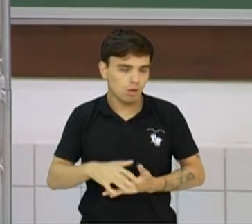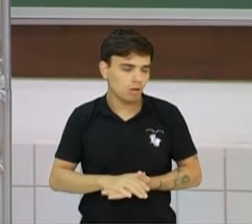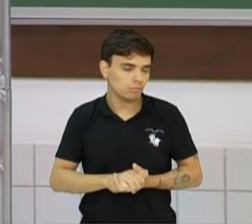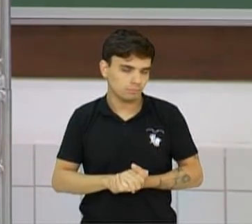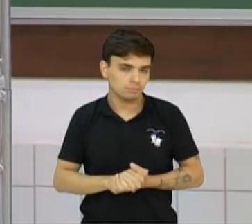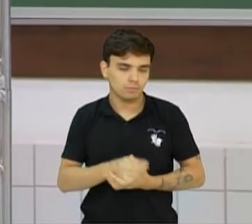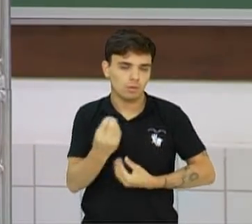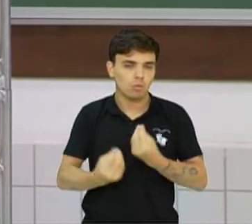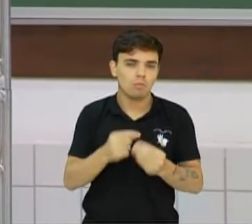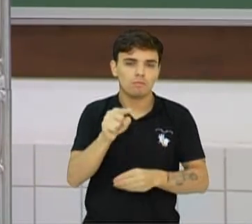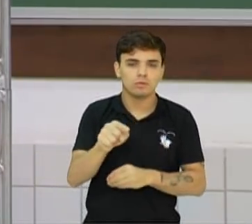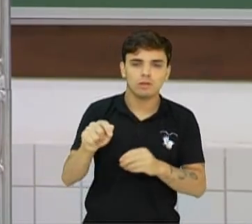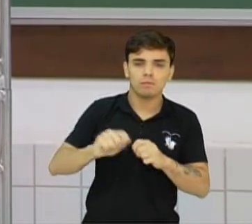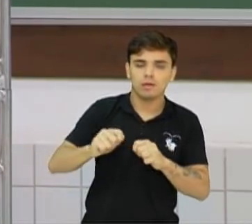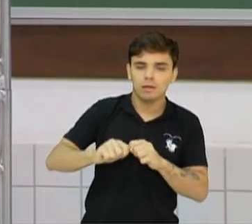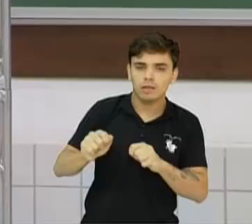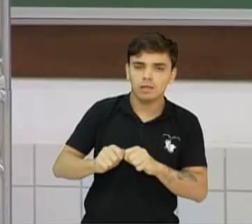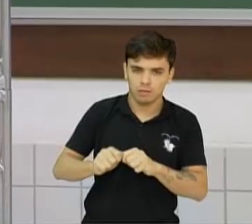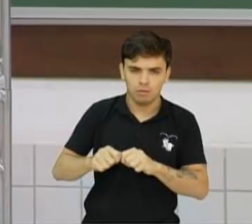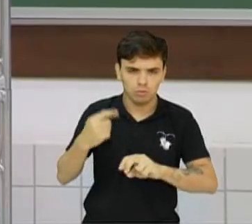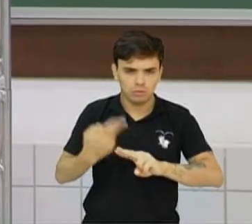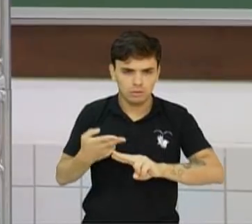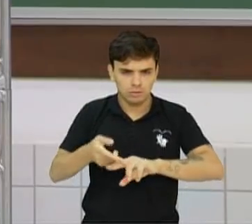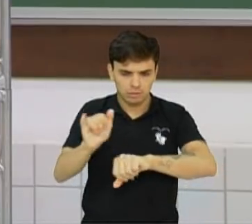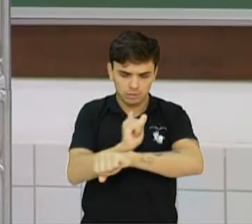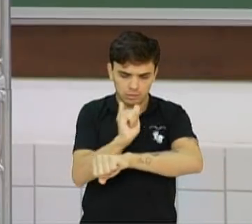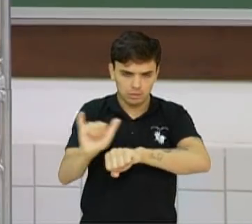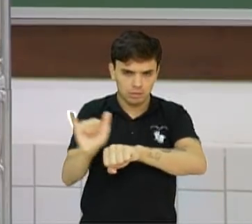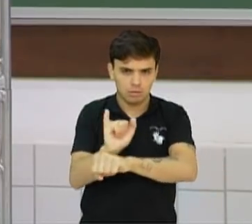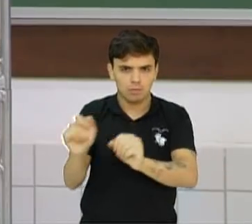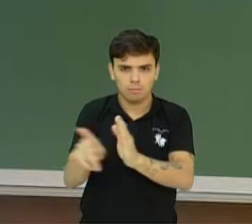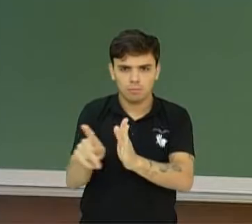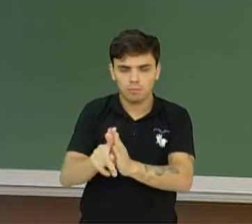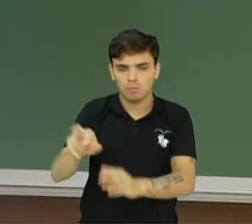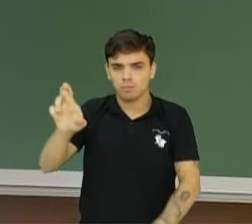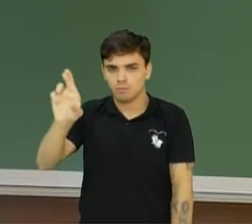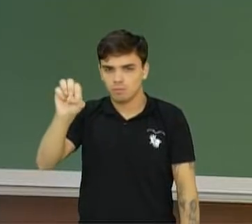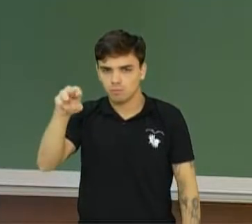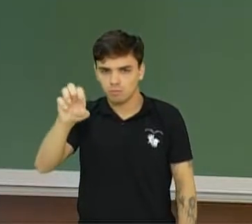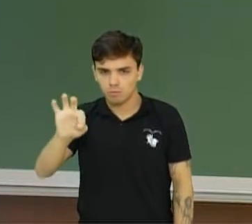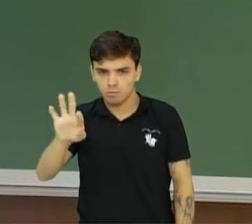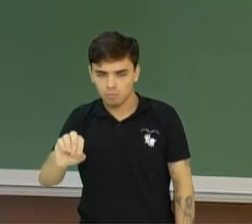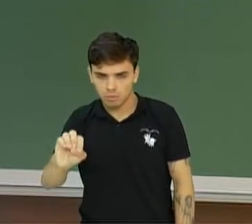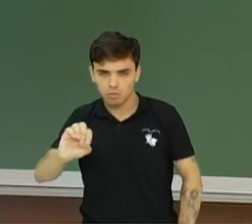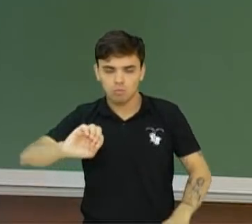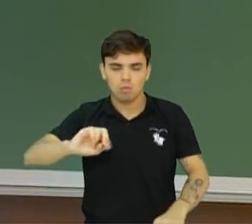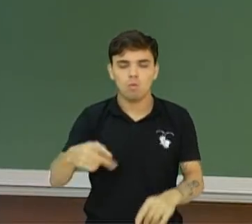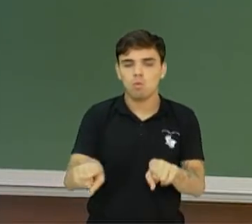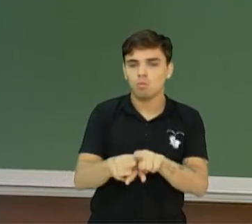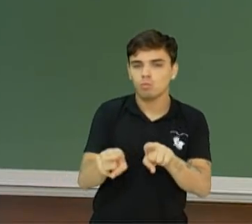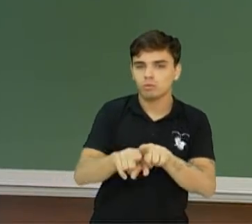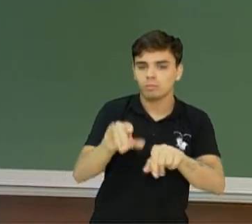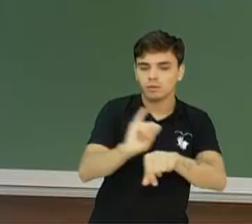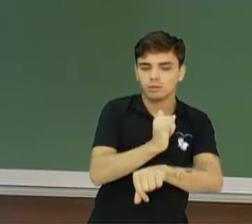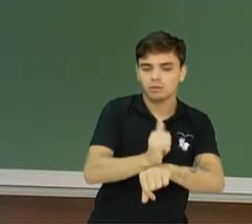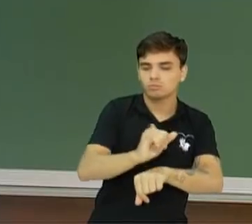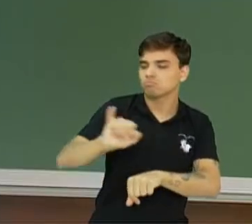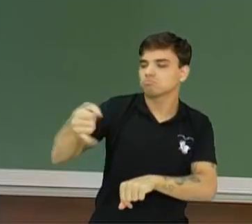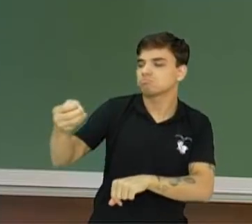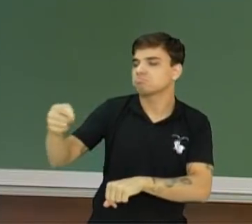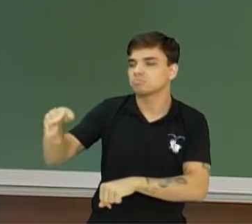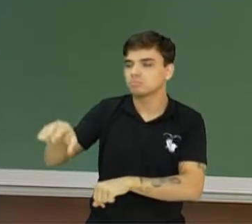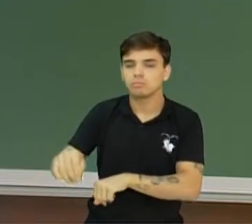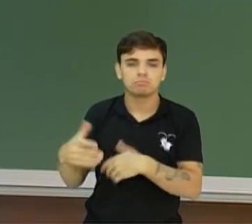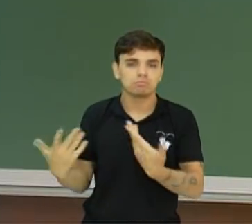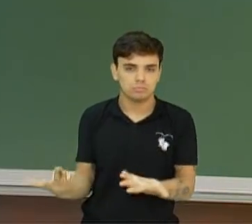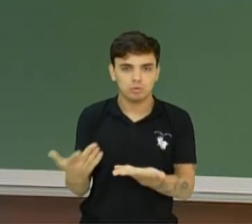recriar? Você vai usar as técnicas de Romero Brito? Ou você vai usar as técnicas de Boteiro? Ou você vai usar as técnicas do Joãozinho? Como é